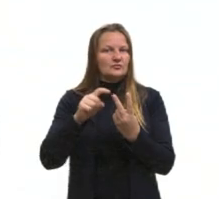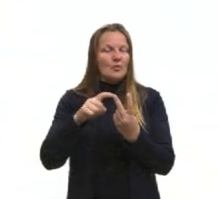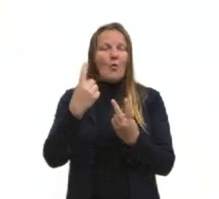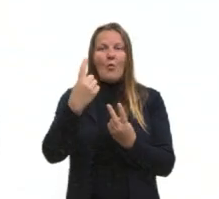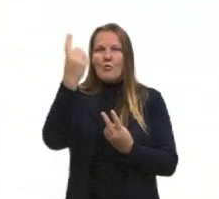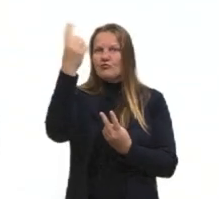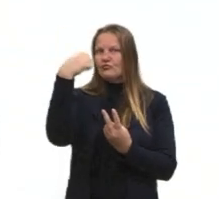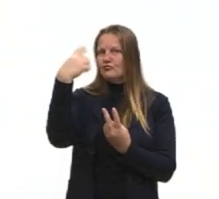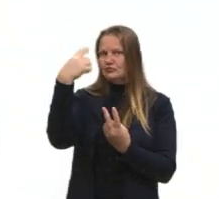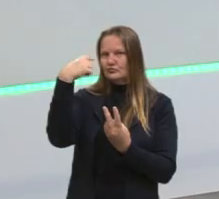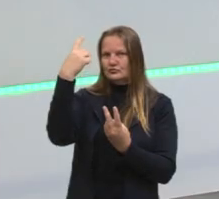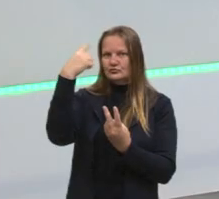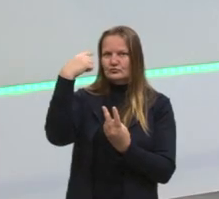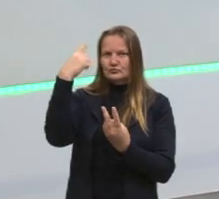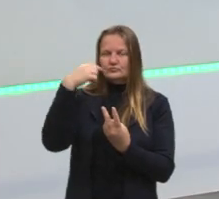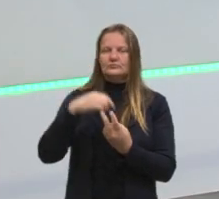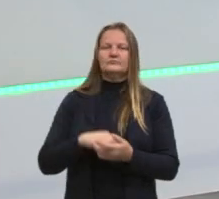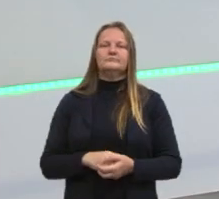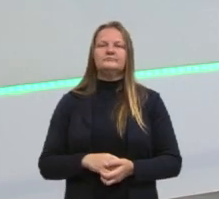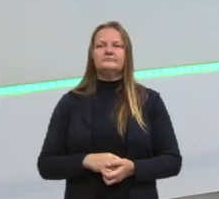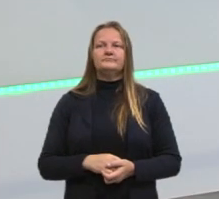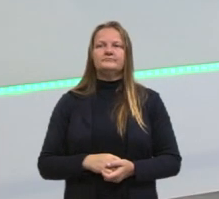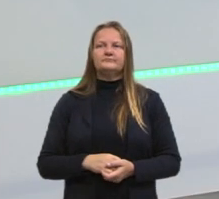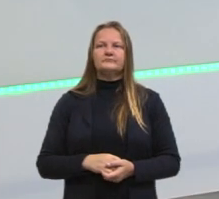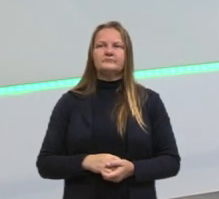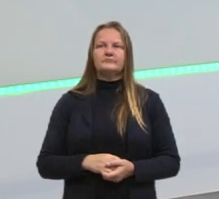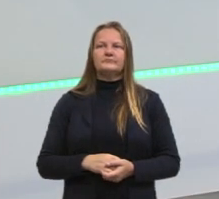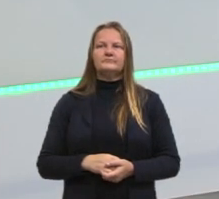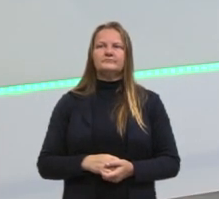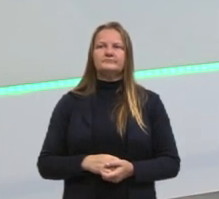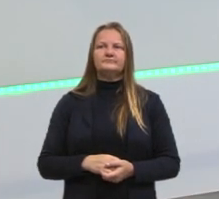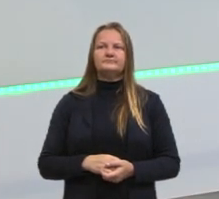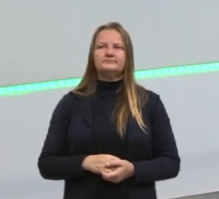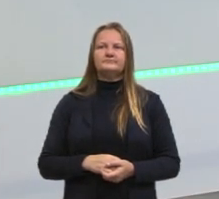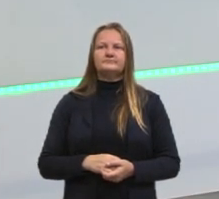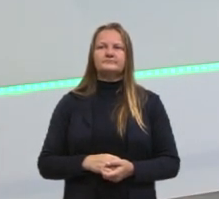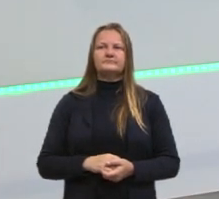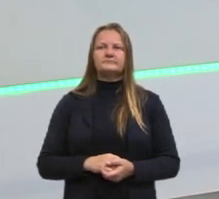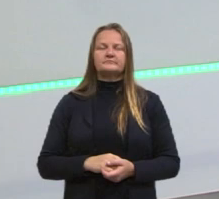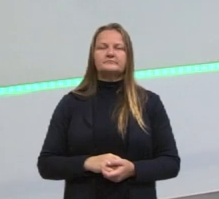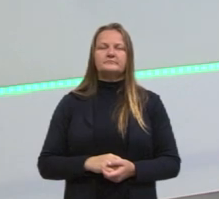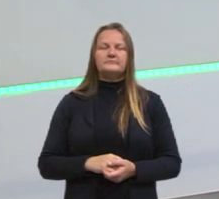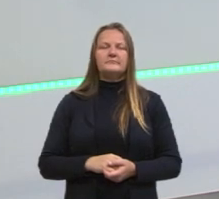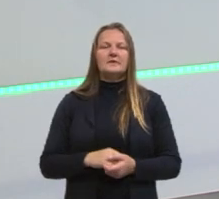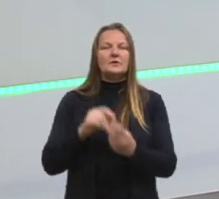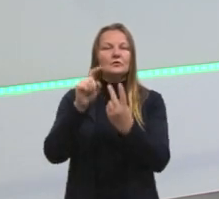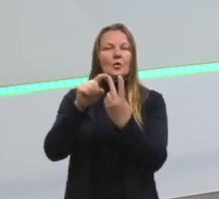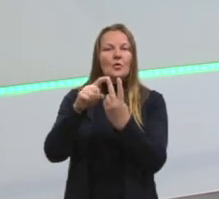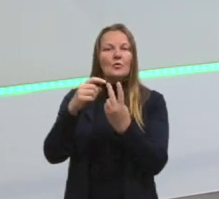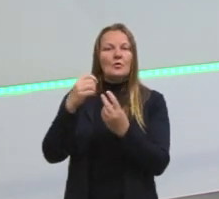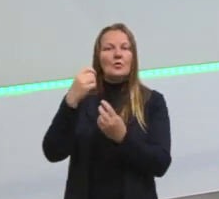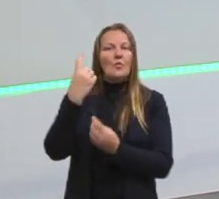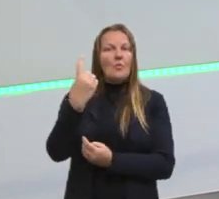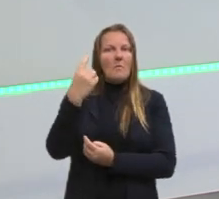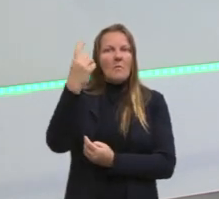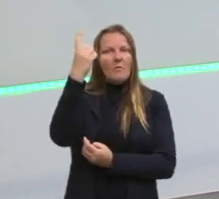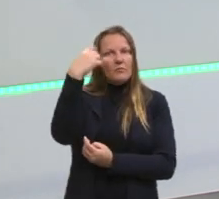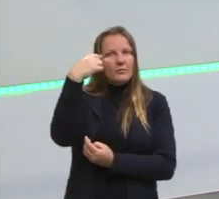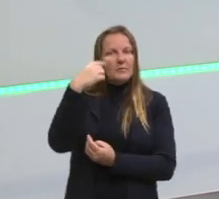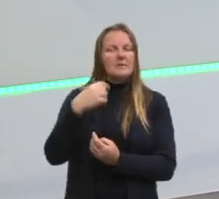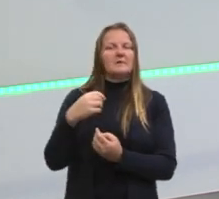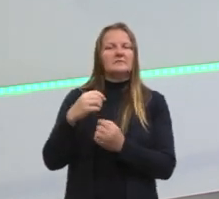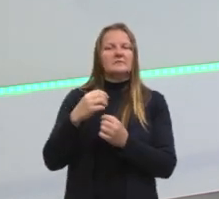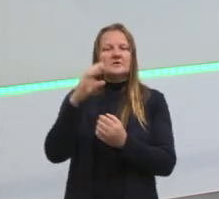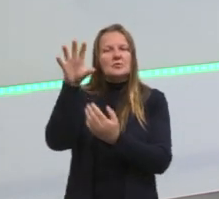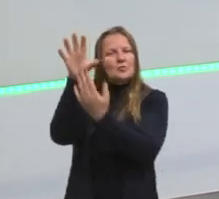único de um único de uma única pessoa né do único profeta tá então lembra